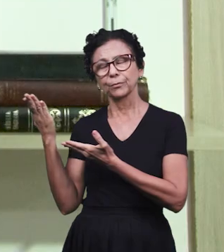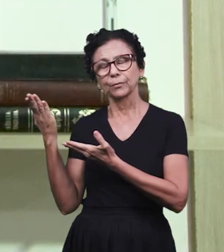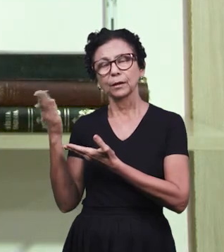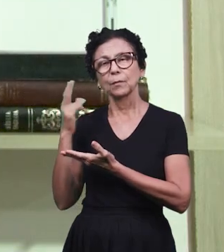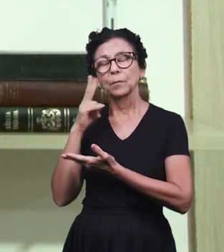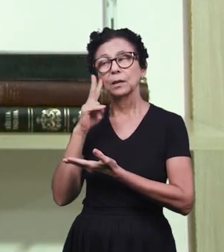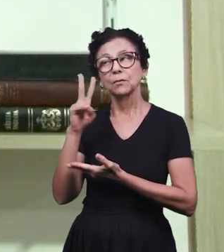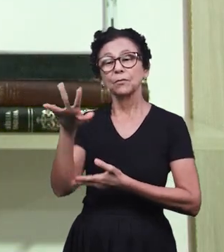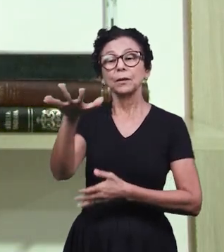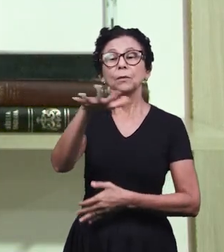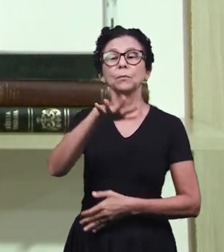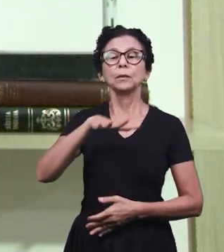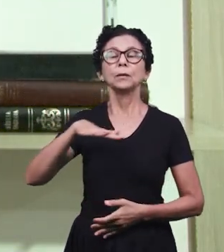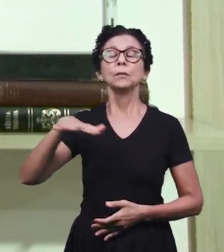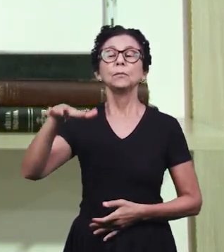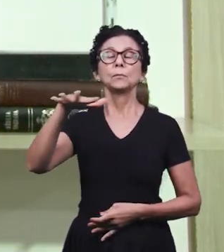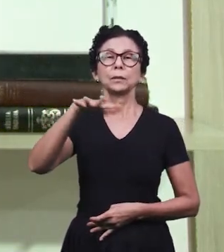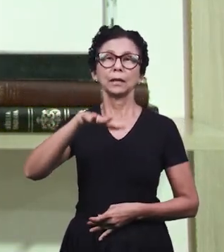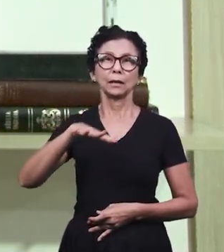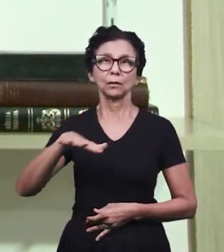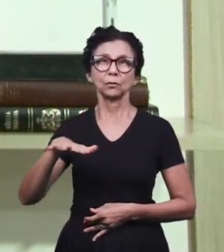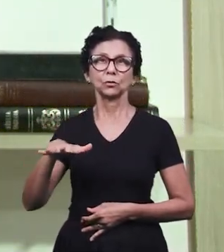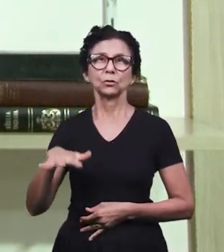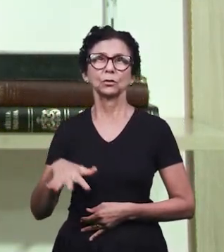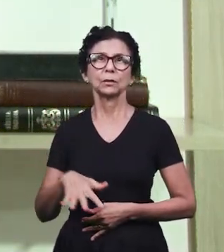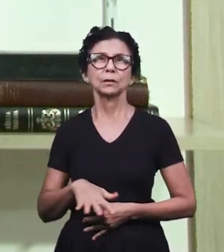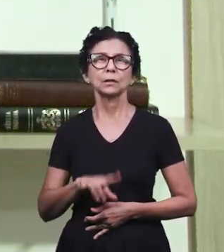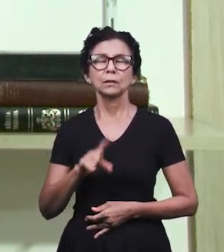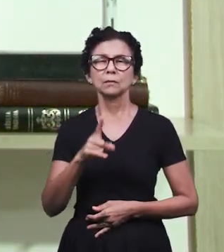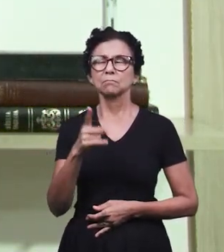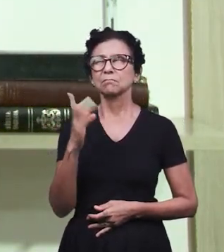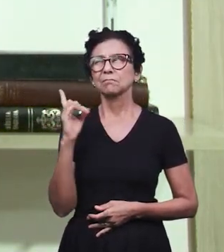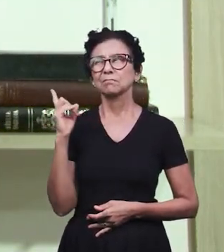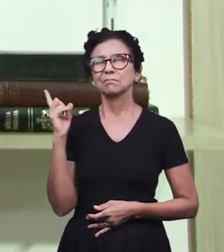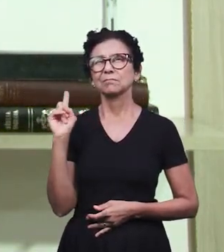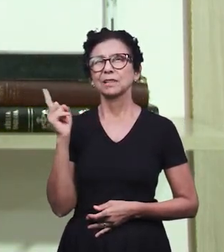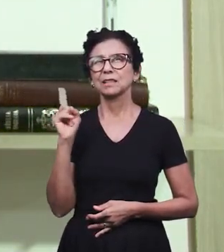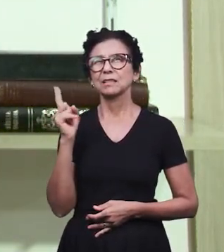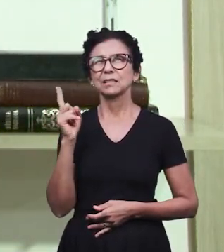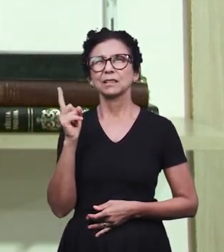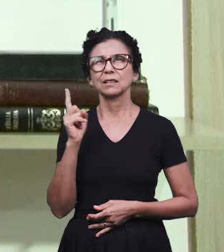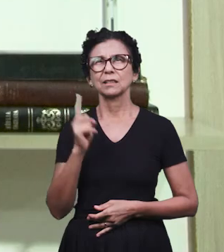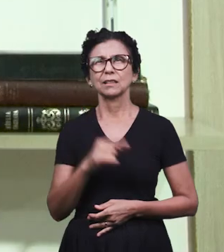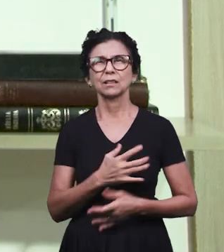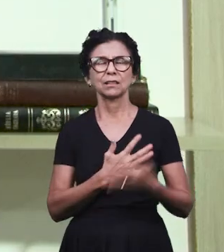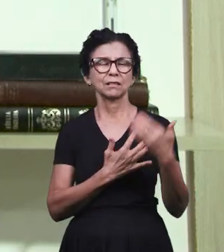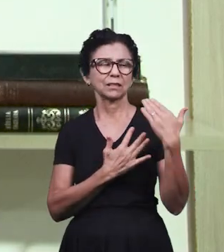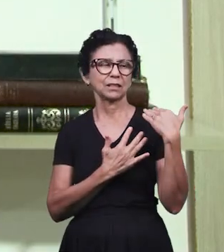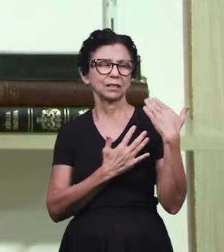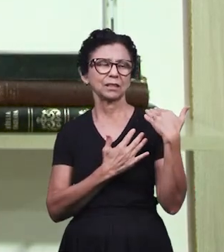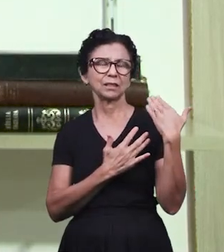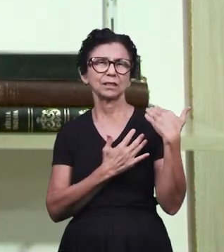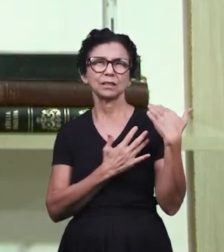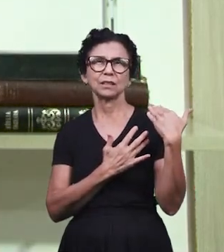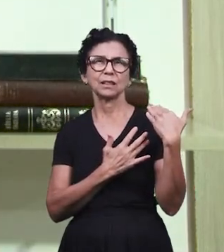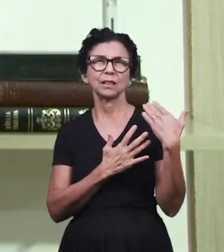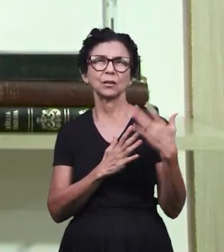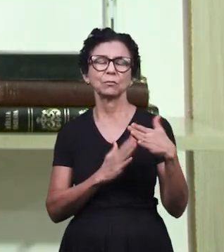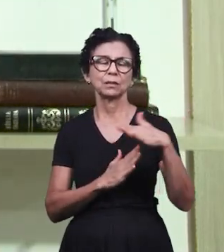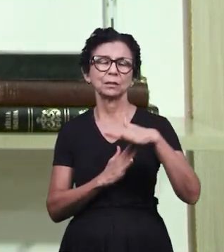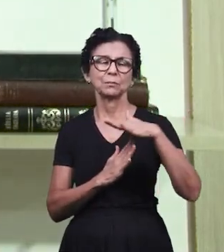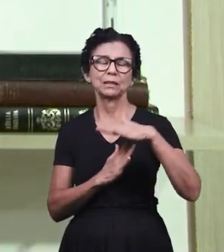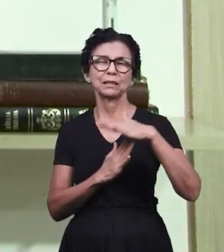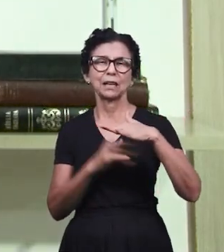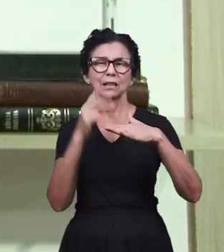ele tenha um maior campo de visão. Ao invés de pegar o bebê no colo e deixar ele com a visão limitada para o meu corpo,